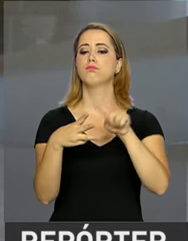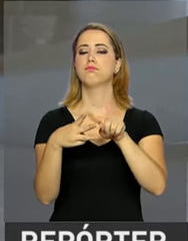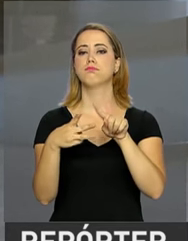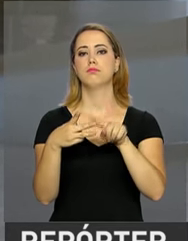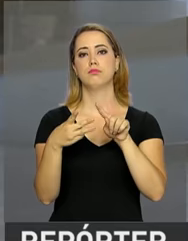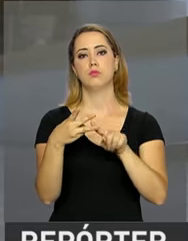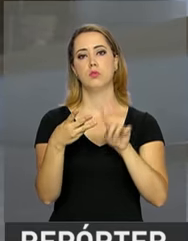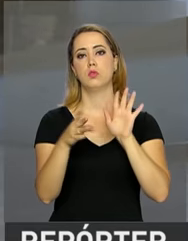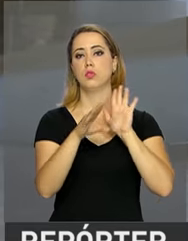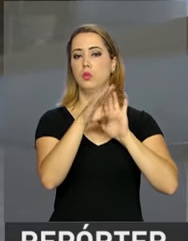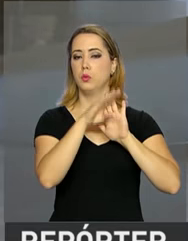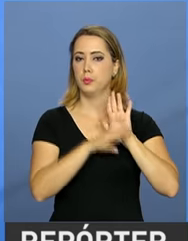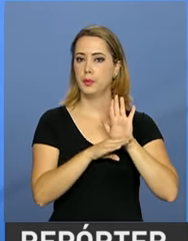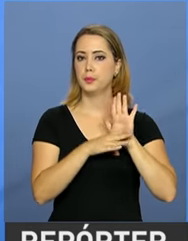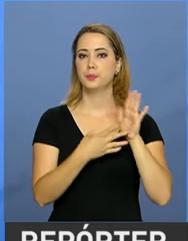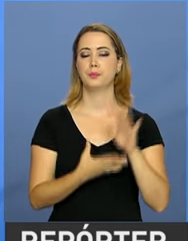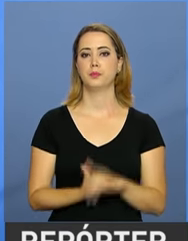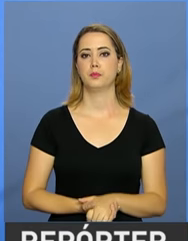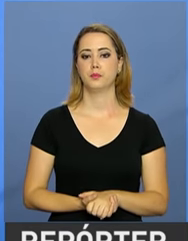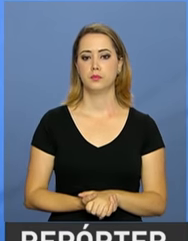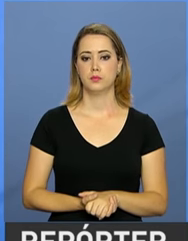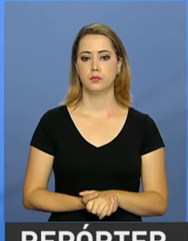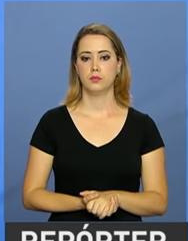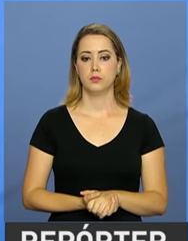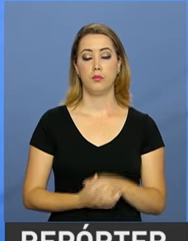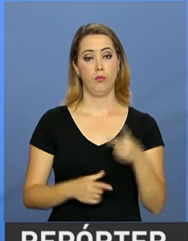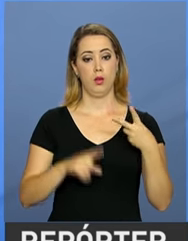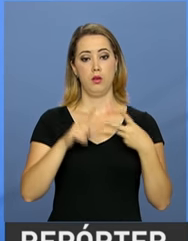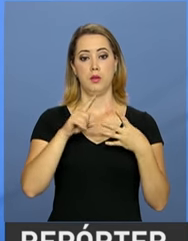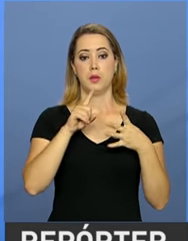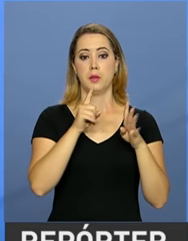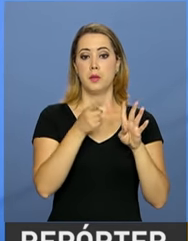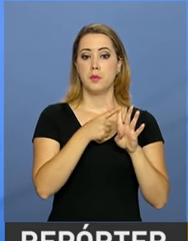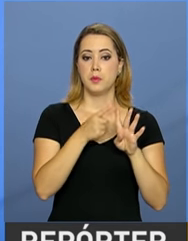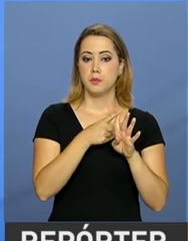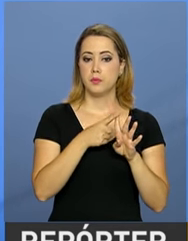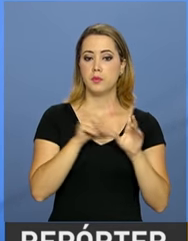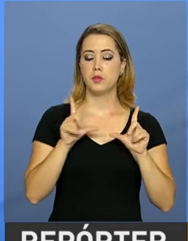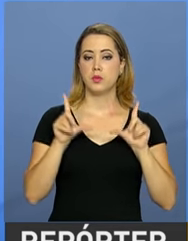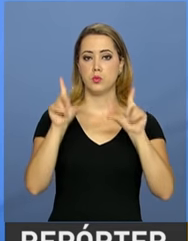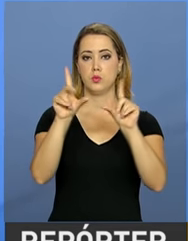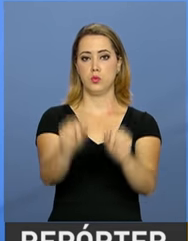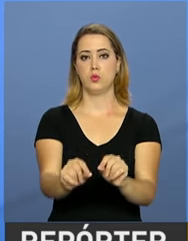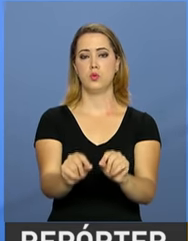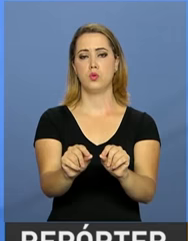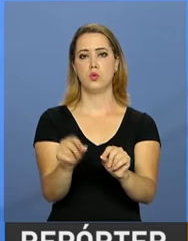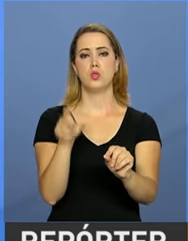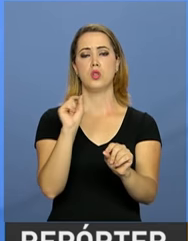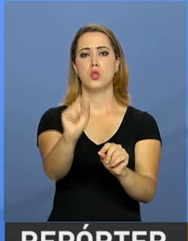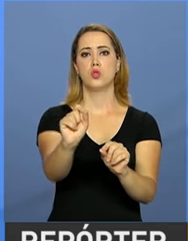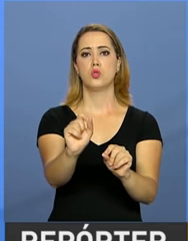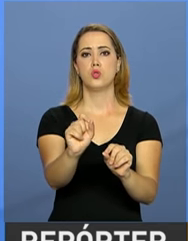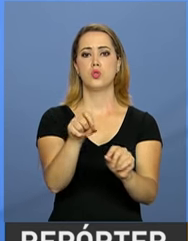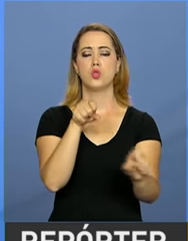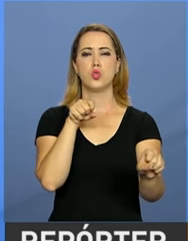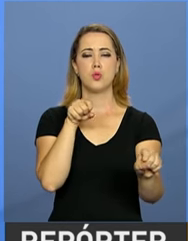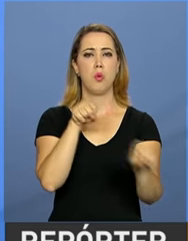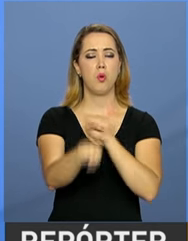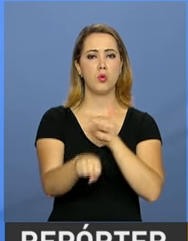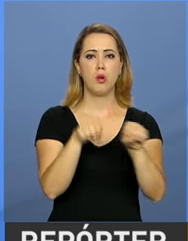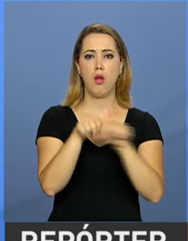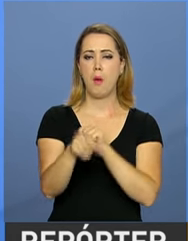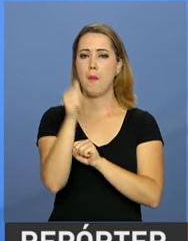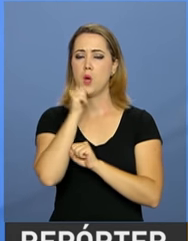do plano. Primeiro, a redução de homicídios dolosos, de feminicídios e